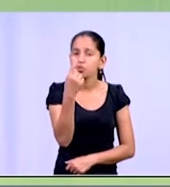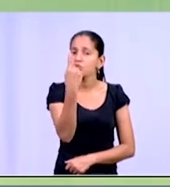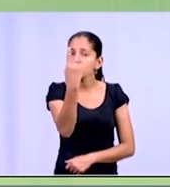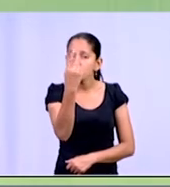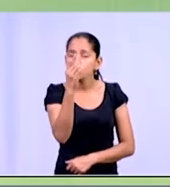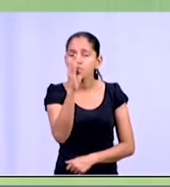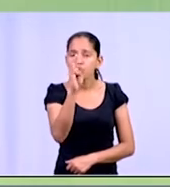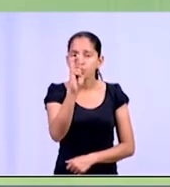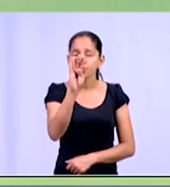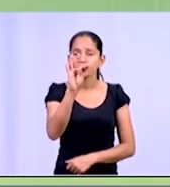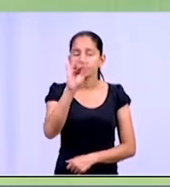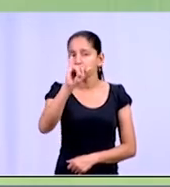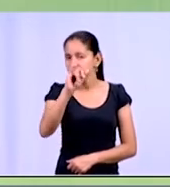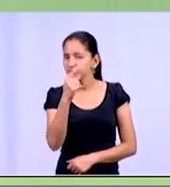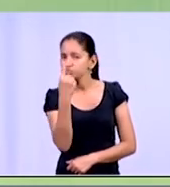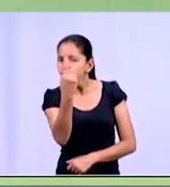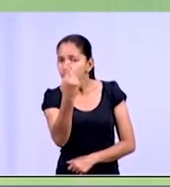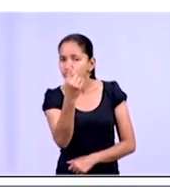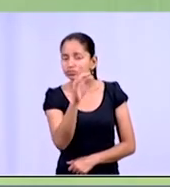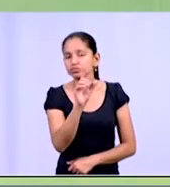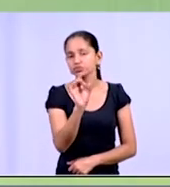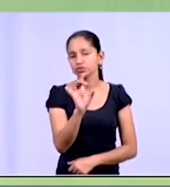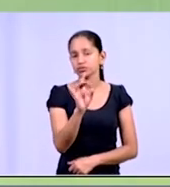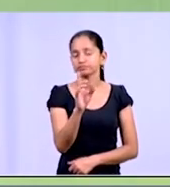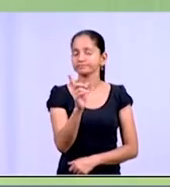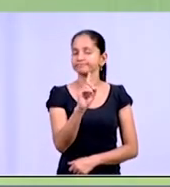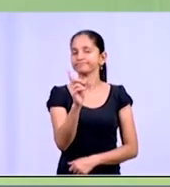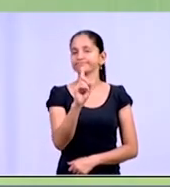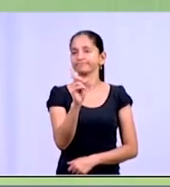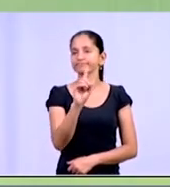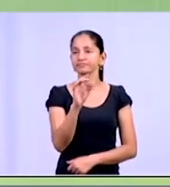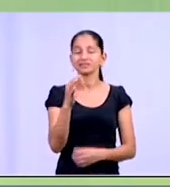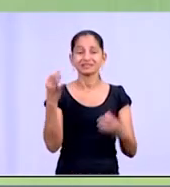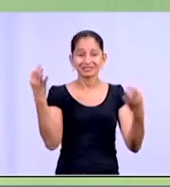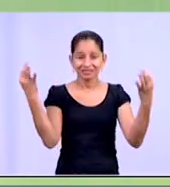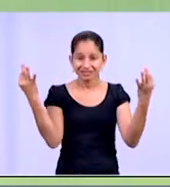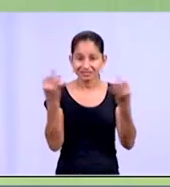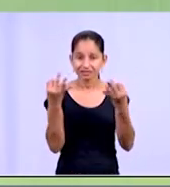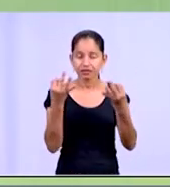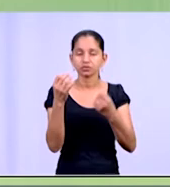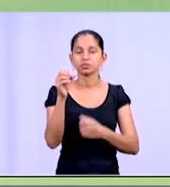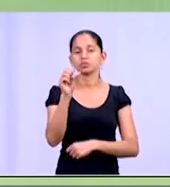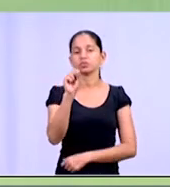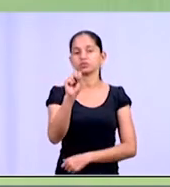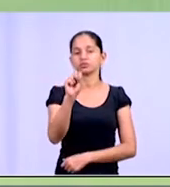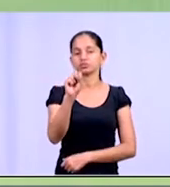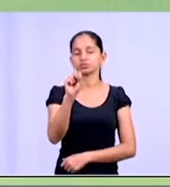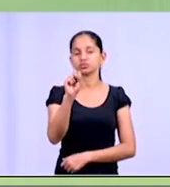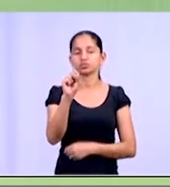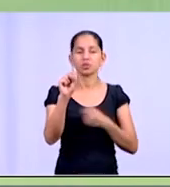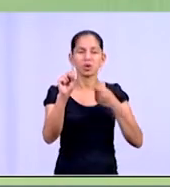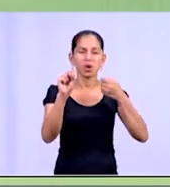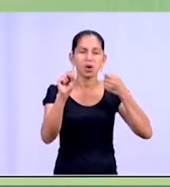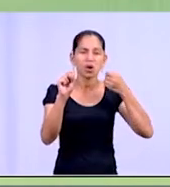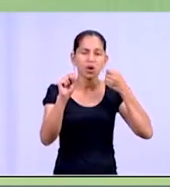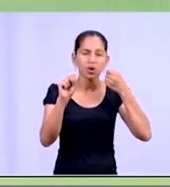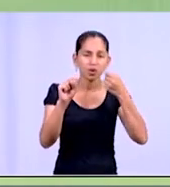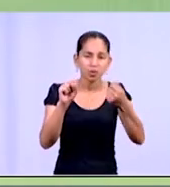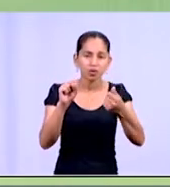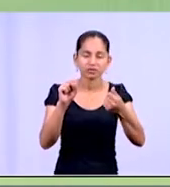são dois bits, não são três bits. O interessante é utilizar 8 bits. Quase que foi o 8 aqui,